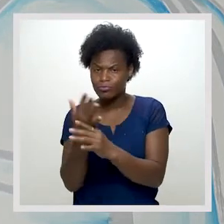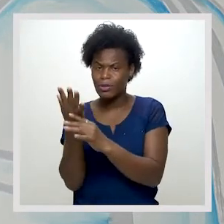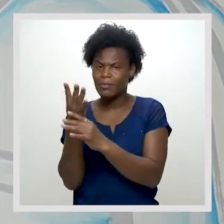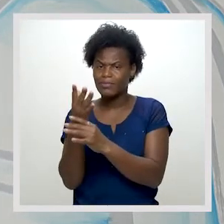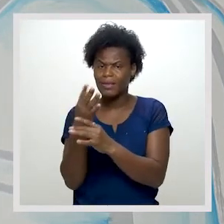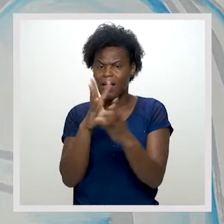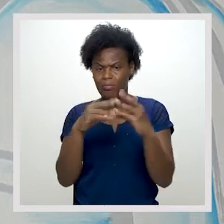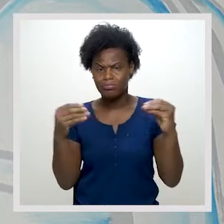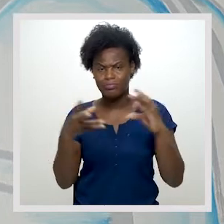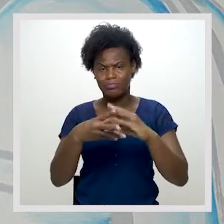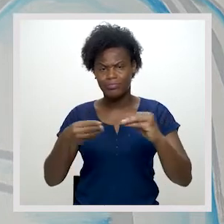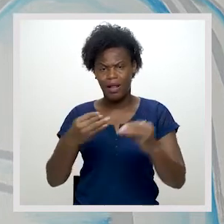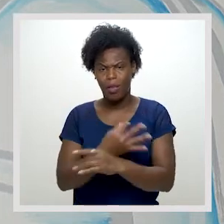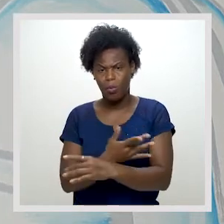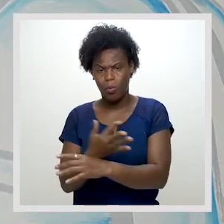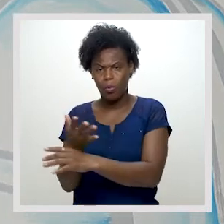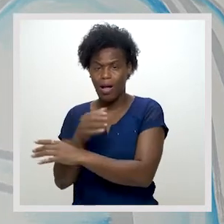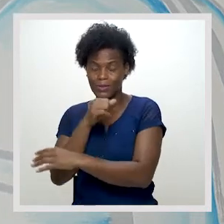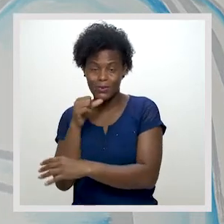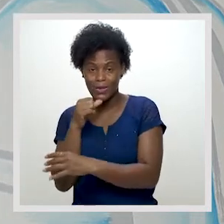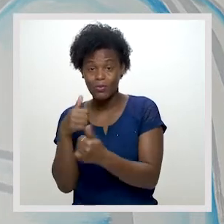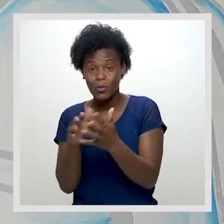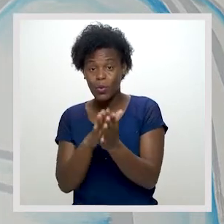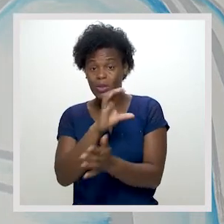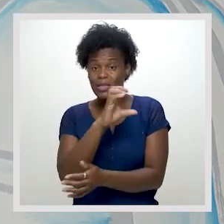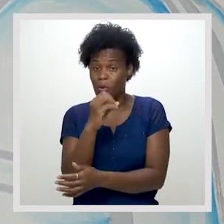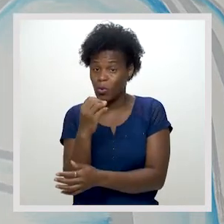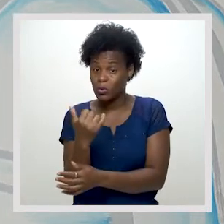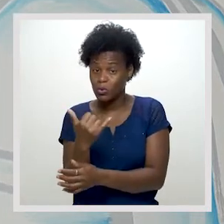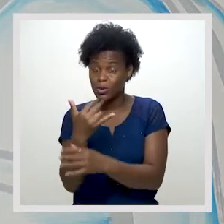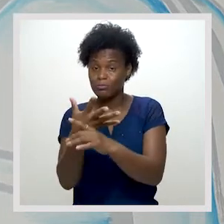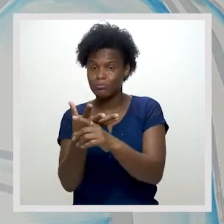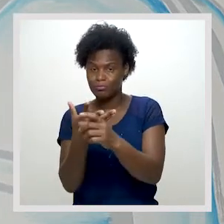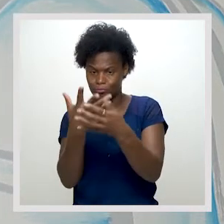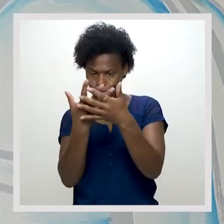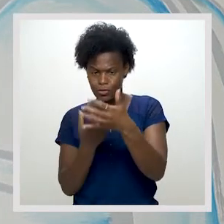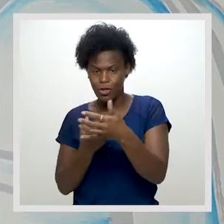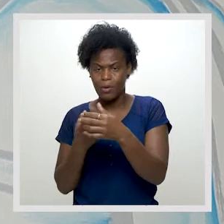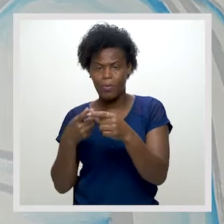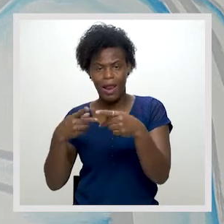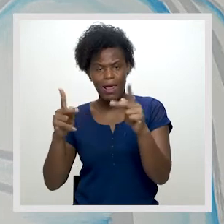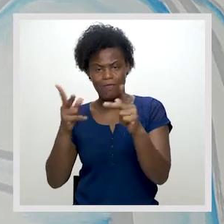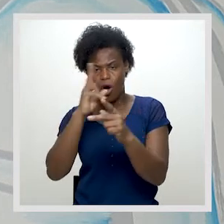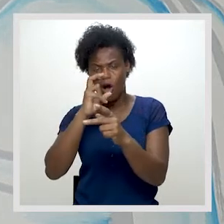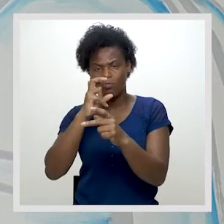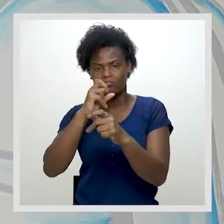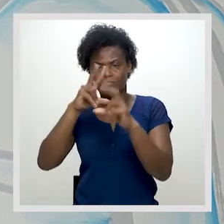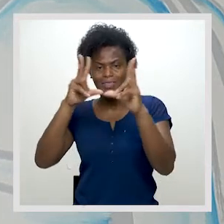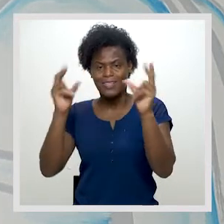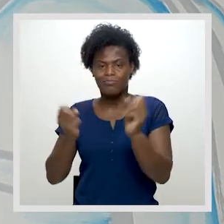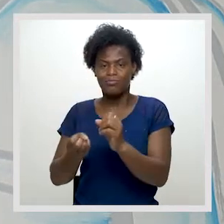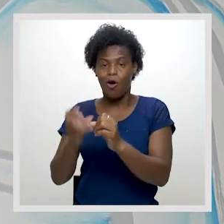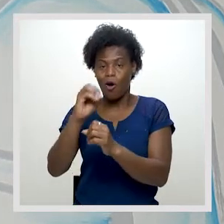azuis, que absorviam todo o CO2 e libertavam o oxigênio. Absorvendo todo o